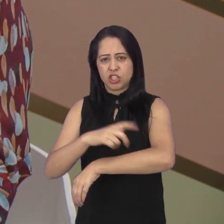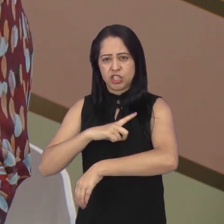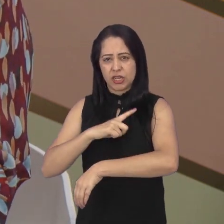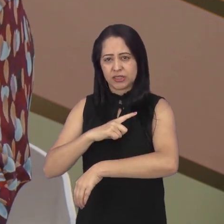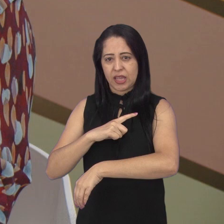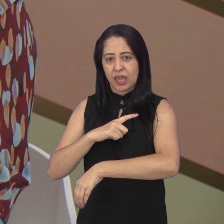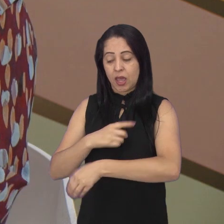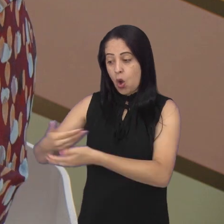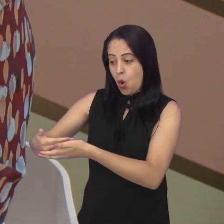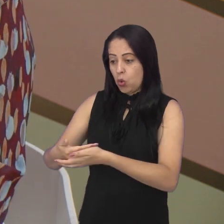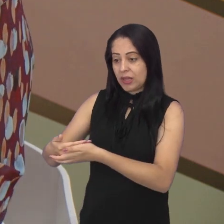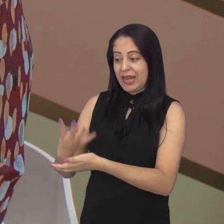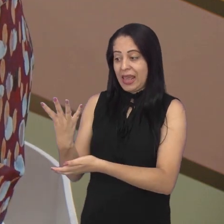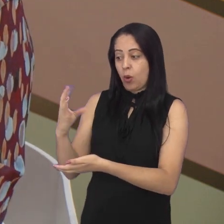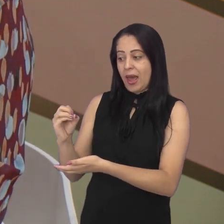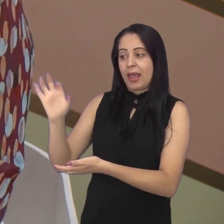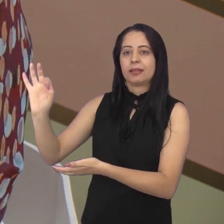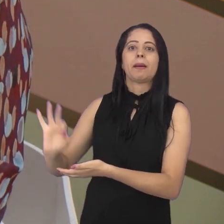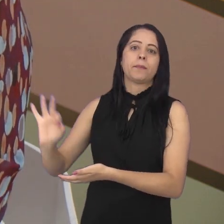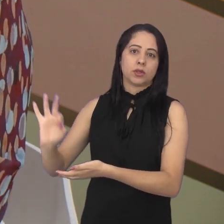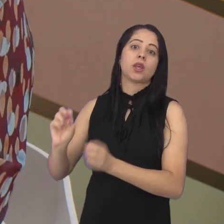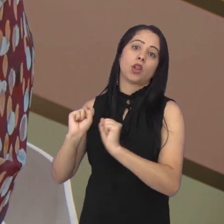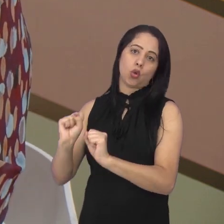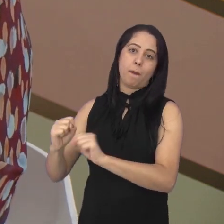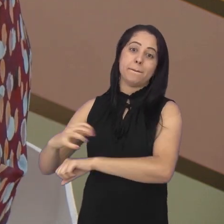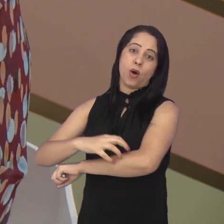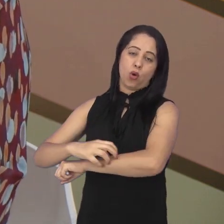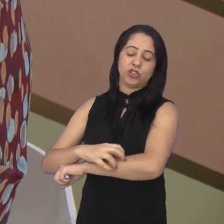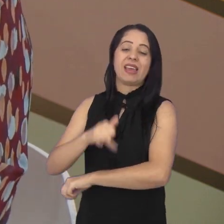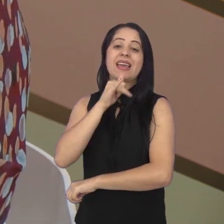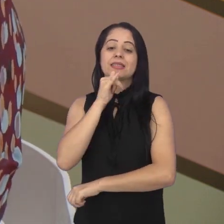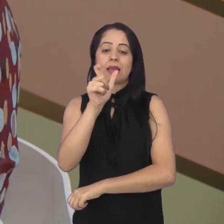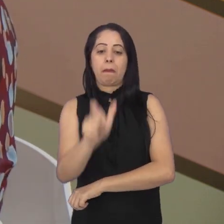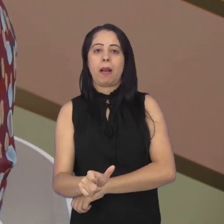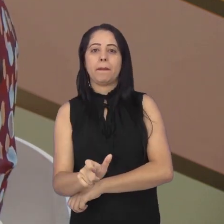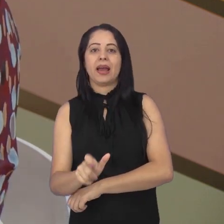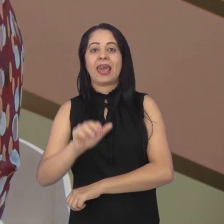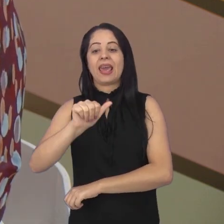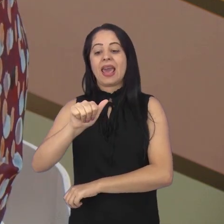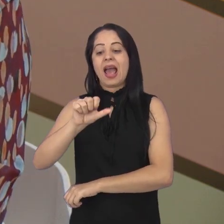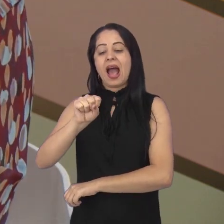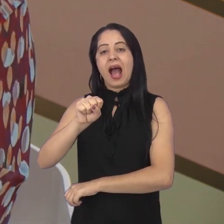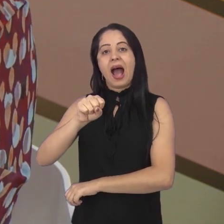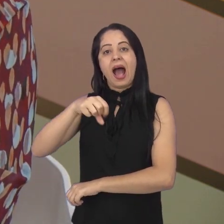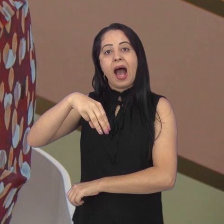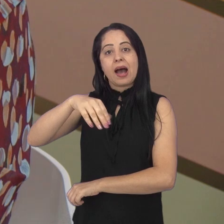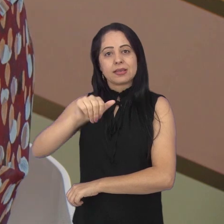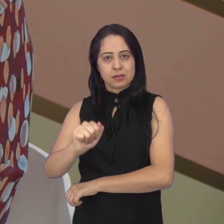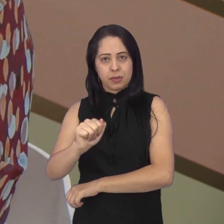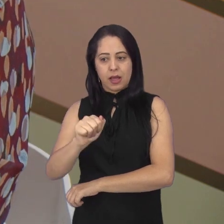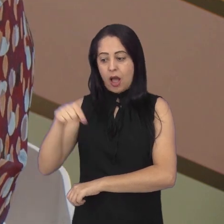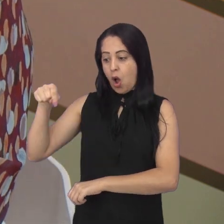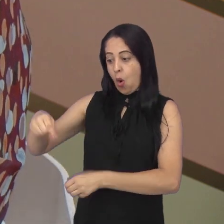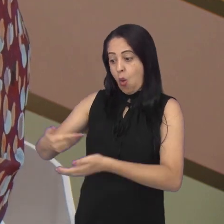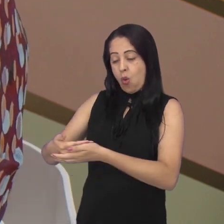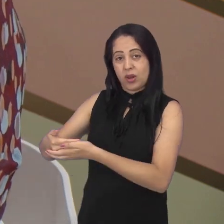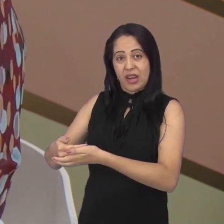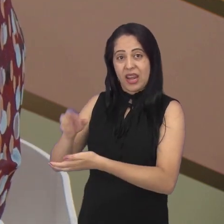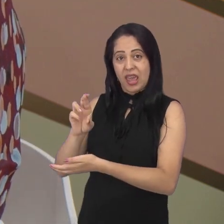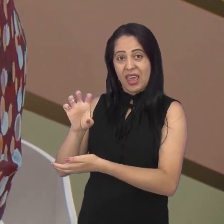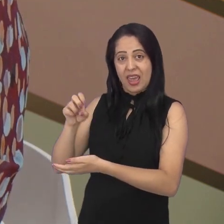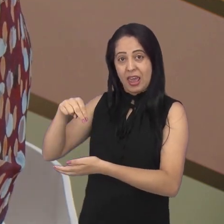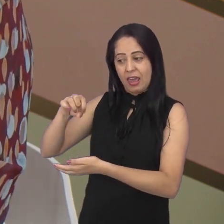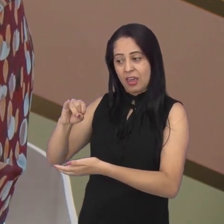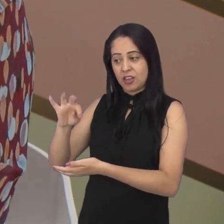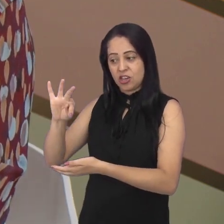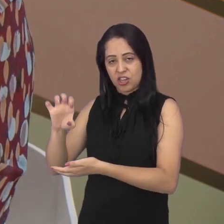não necessariamente a mesma alergia. Então, assim, às vezes a mãe tem asma, a criança nasce com rinite. Ou o pai tem